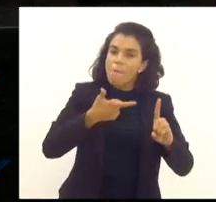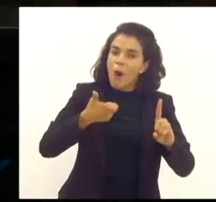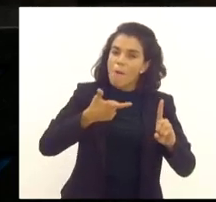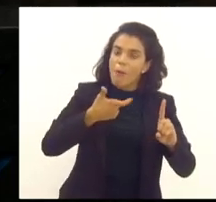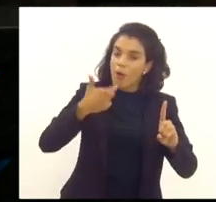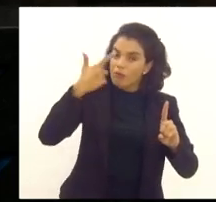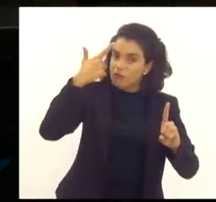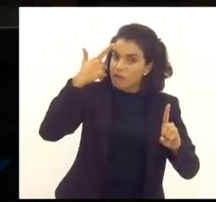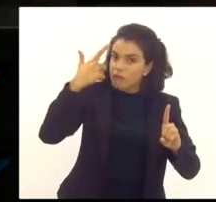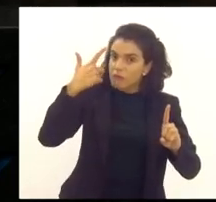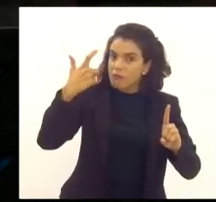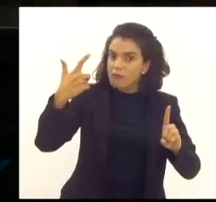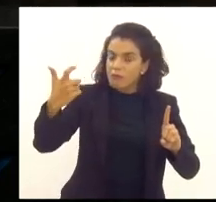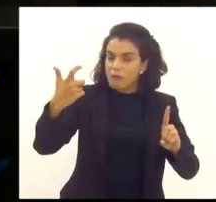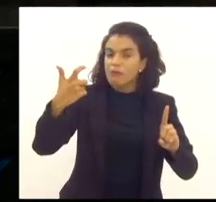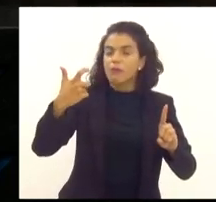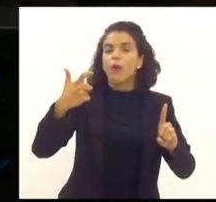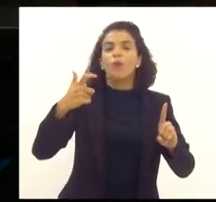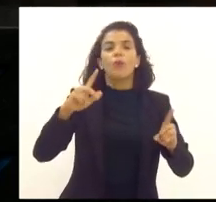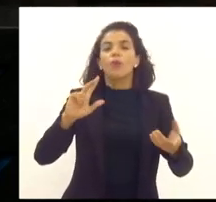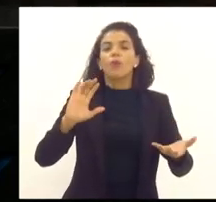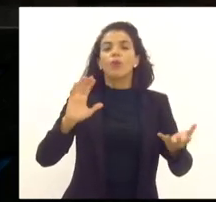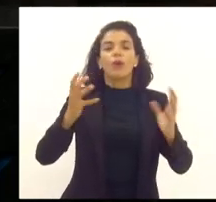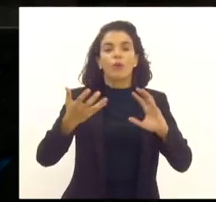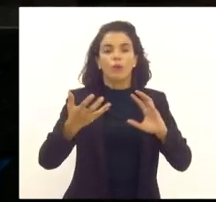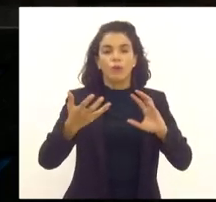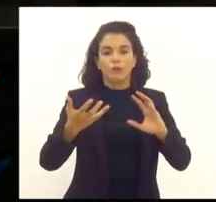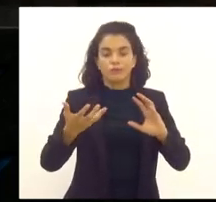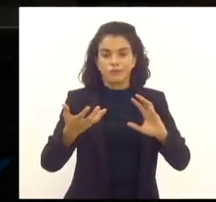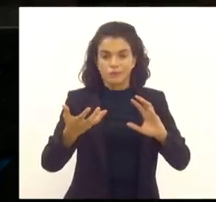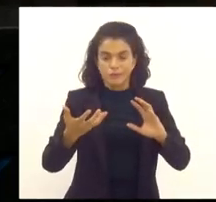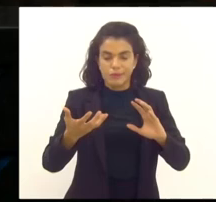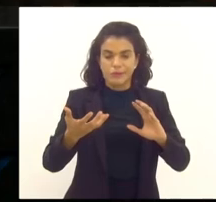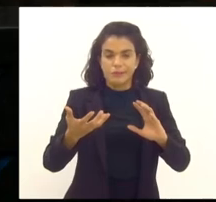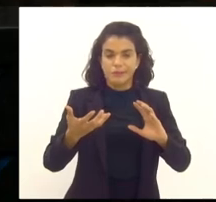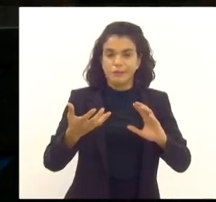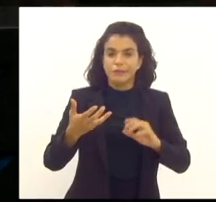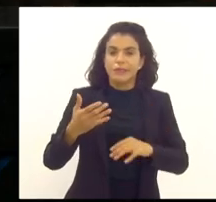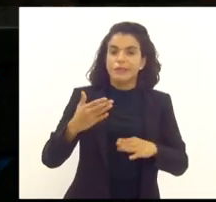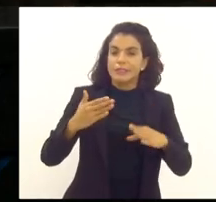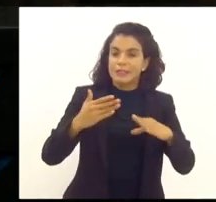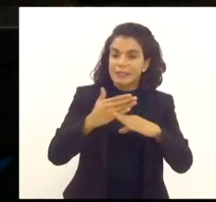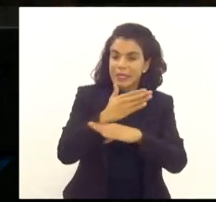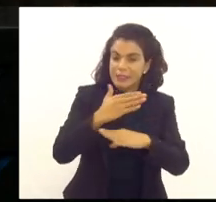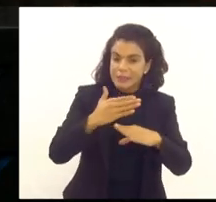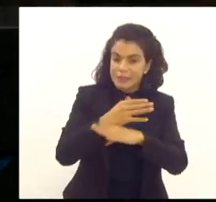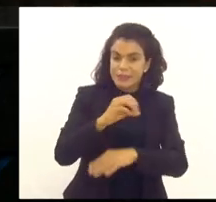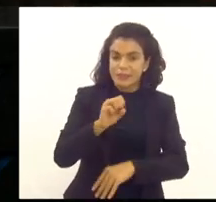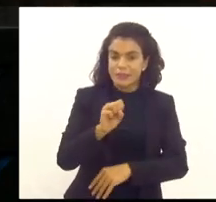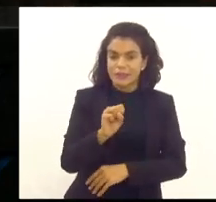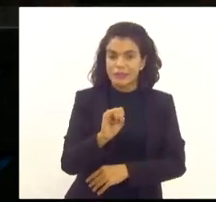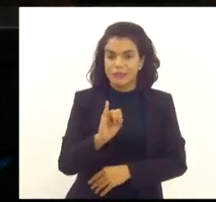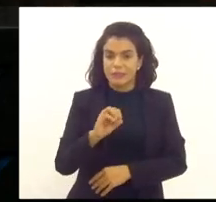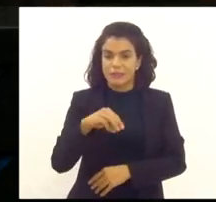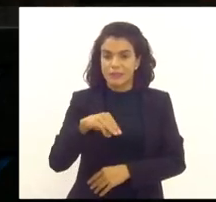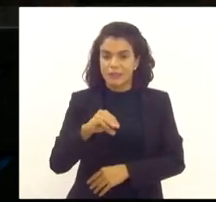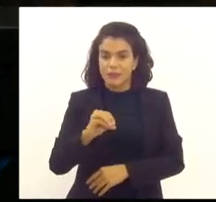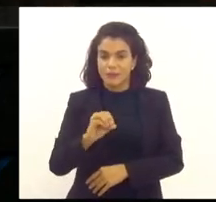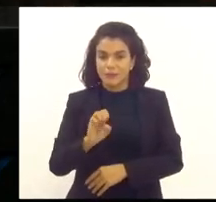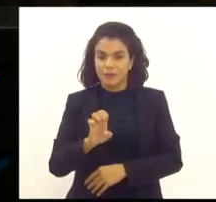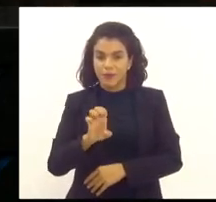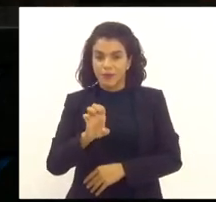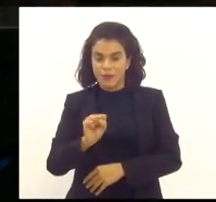violento que se deu na cidade de Simões Filho